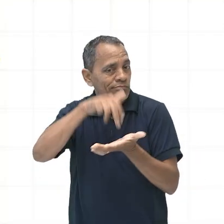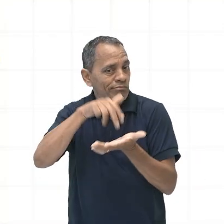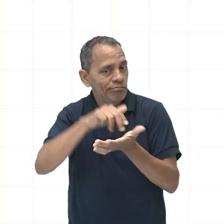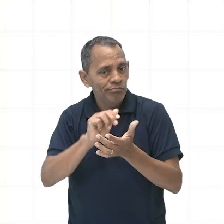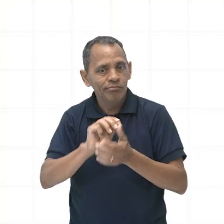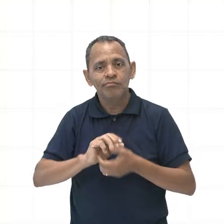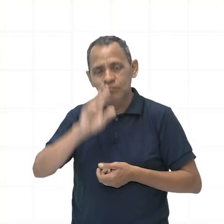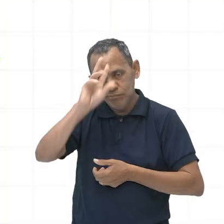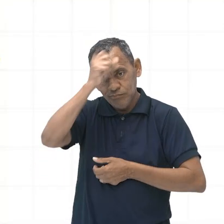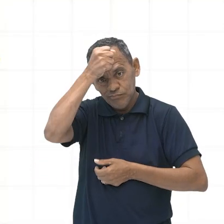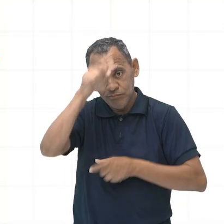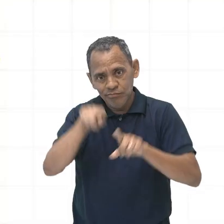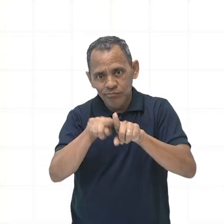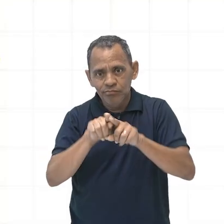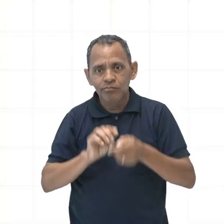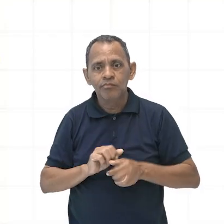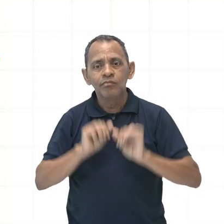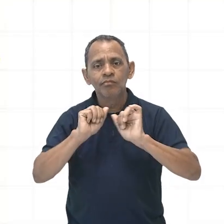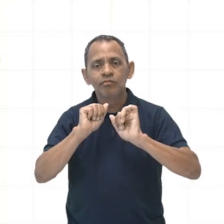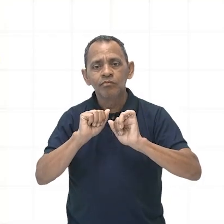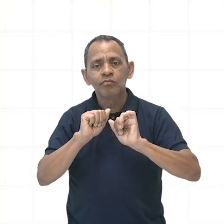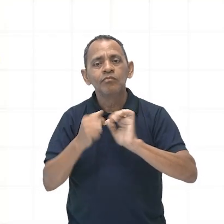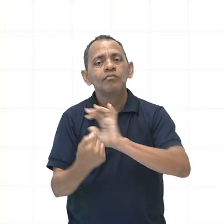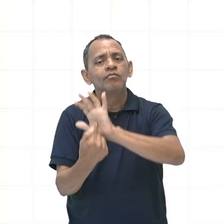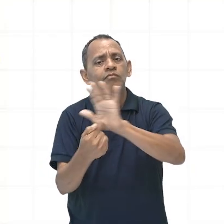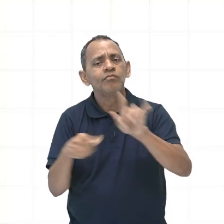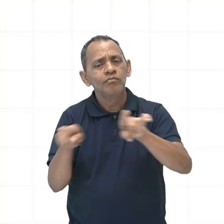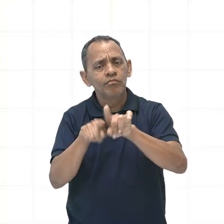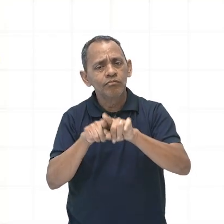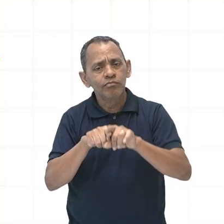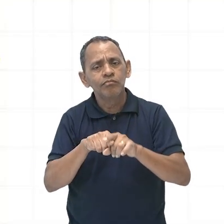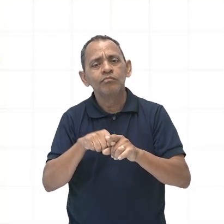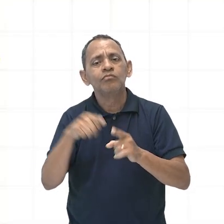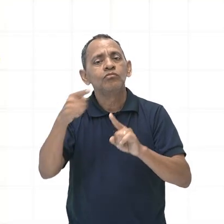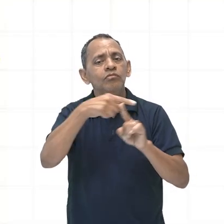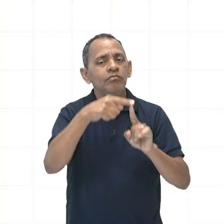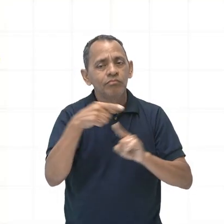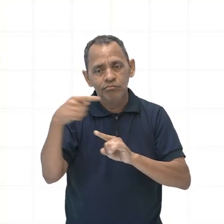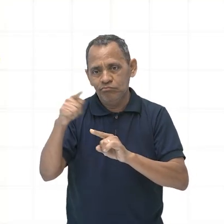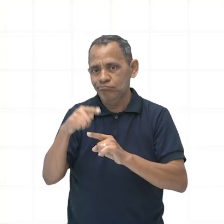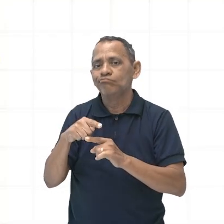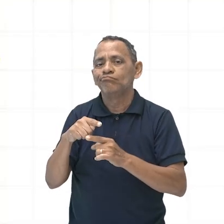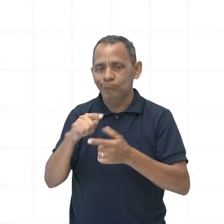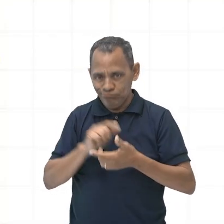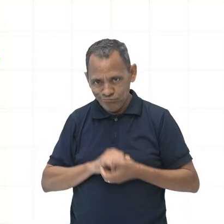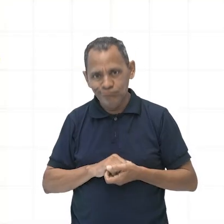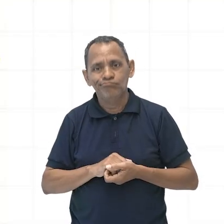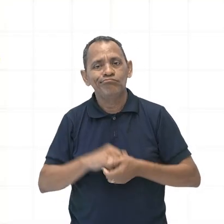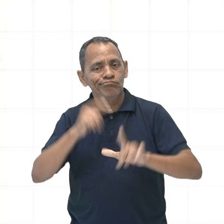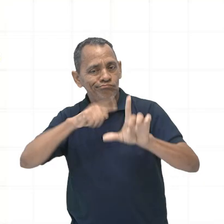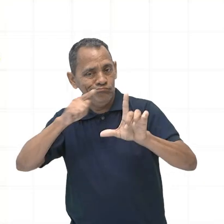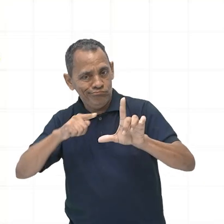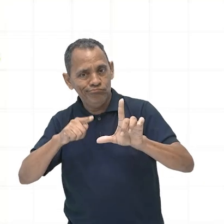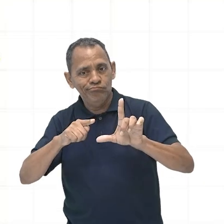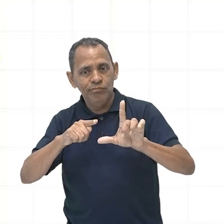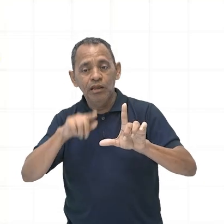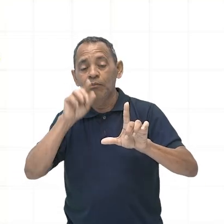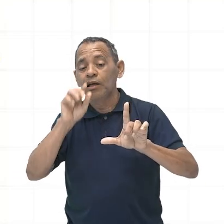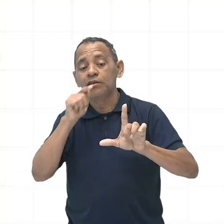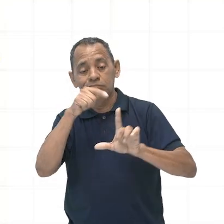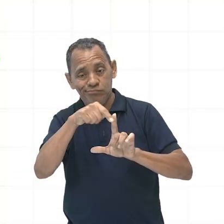certo? Poderia também ter expresso isso em outro tipo de gráfico, mas o de radar a gente consegue visualizar ali